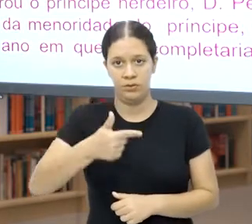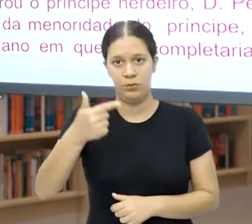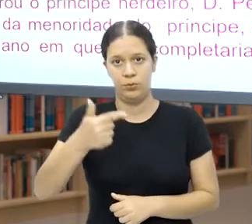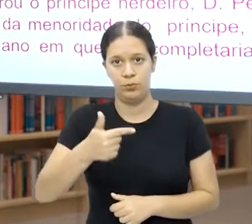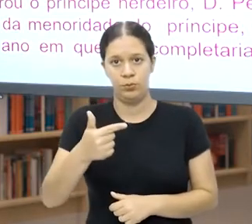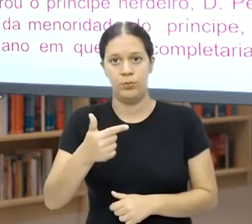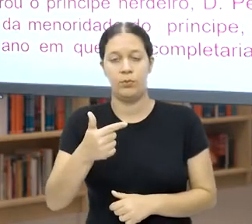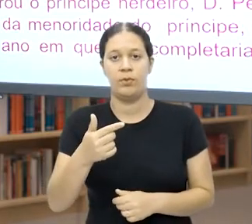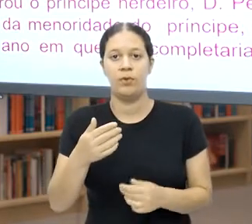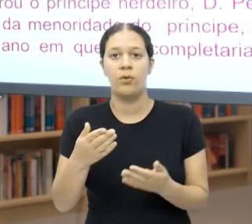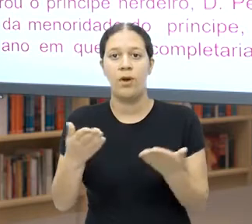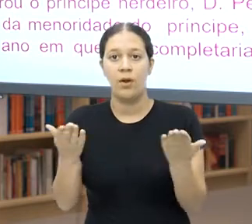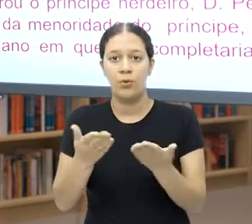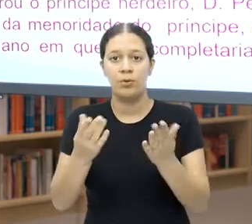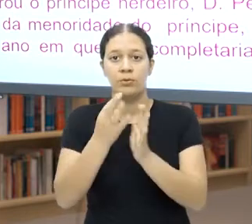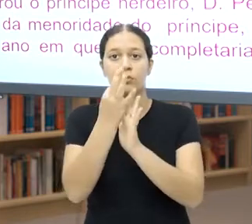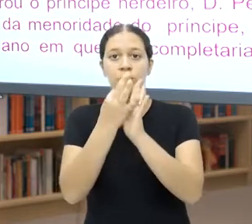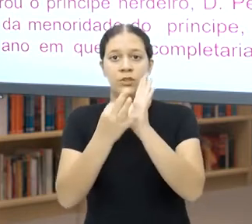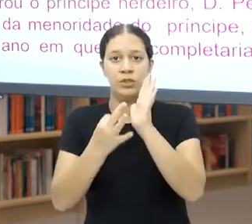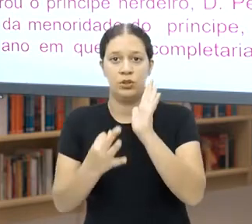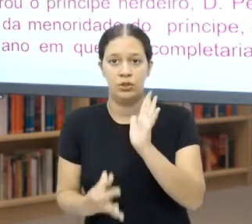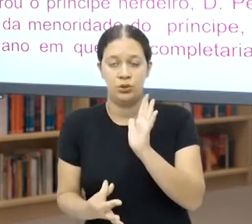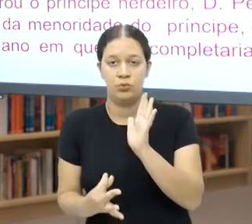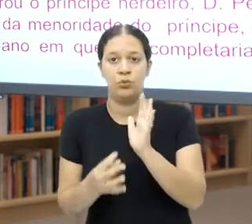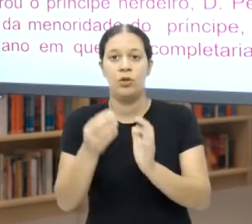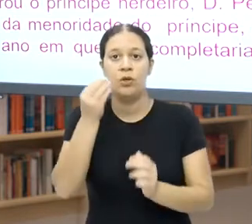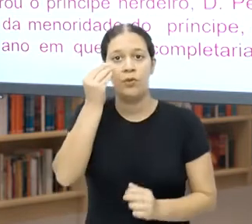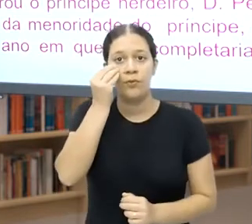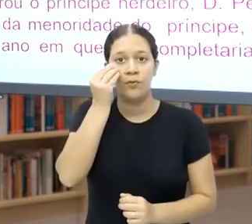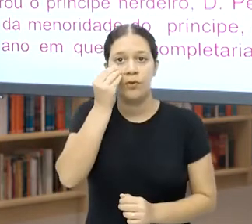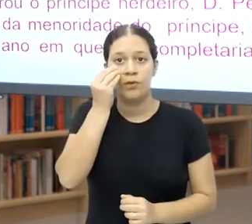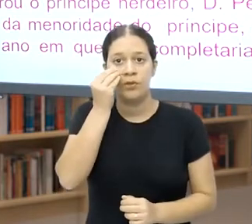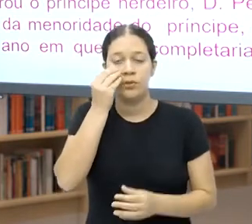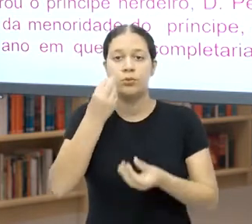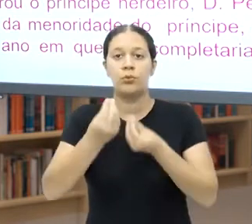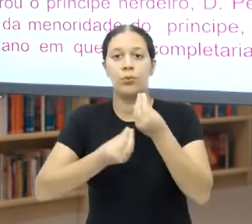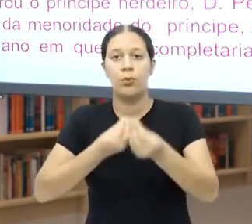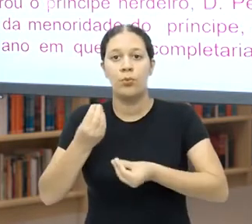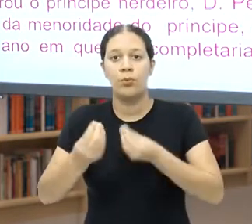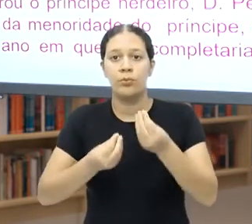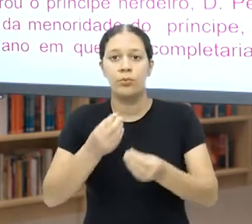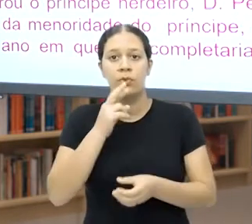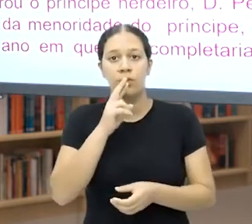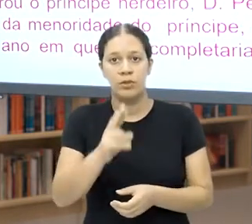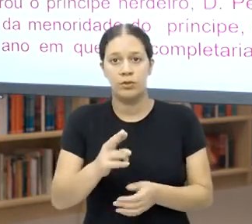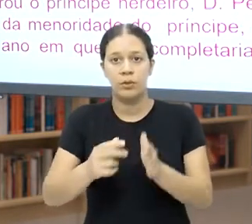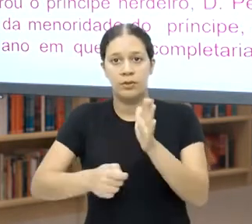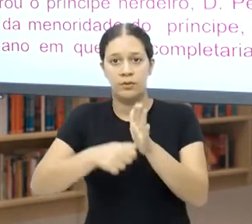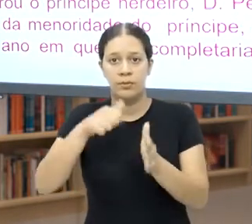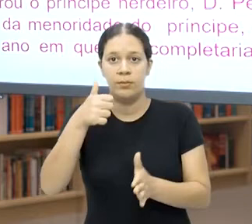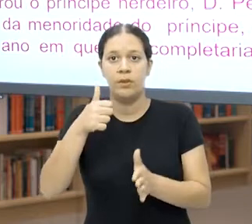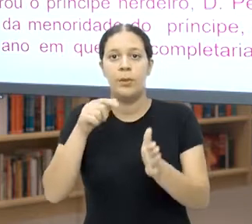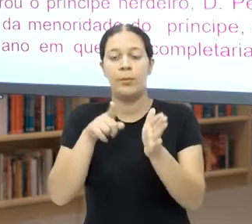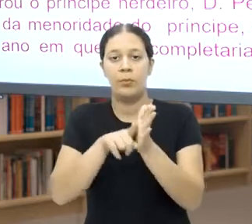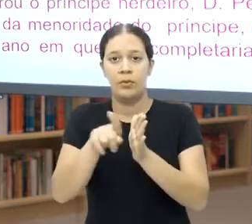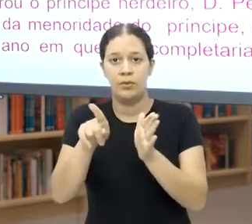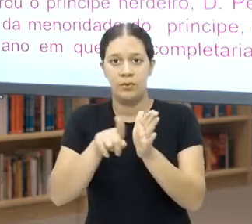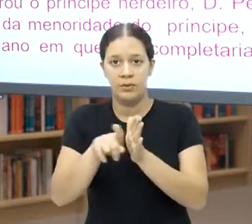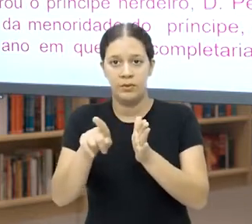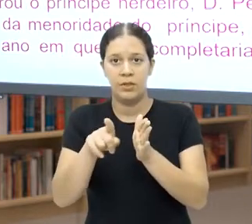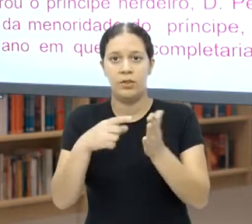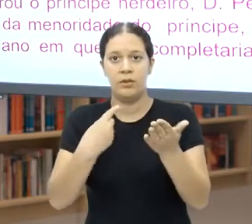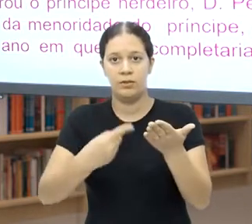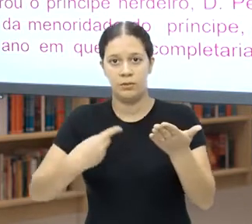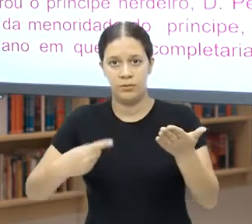Beleza assim? Vão lá no texto, puxa aí esse texto, coloca como resposta da primeira questão da correção